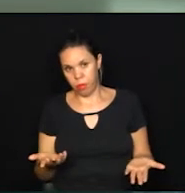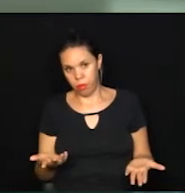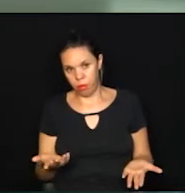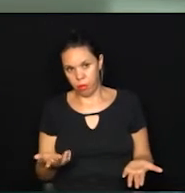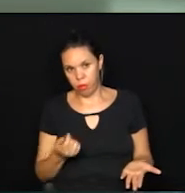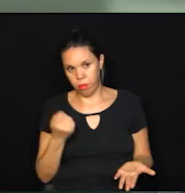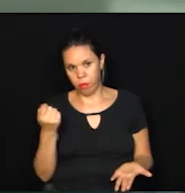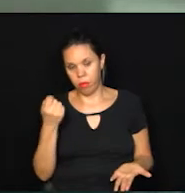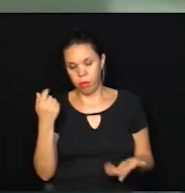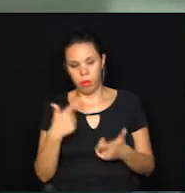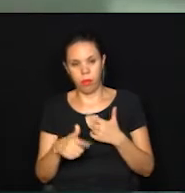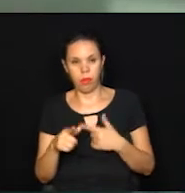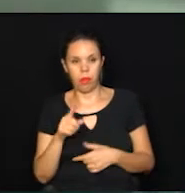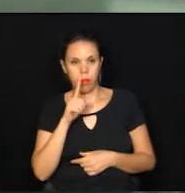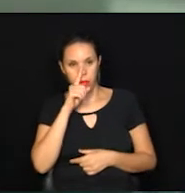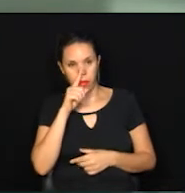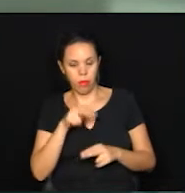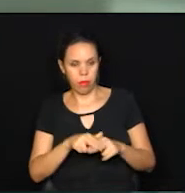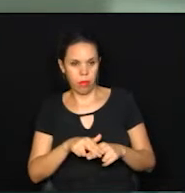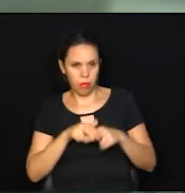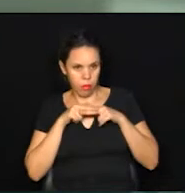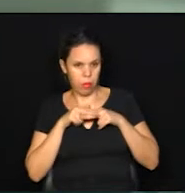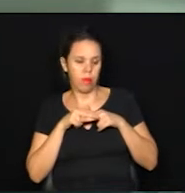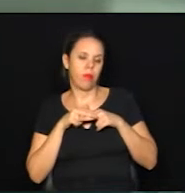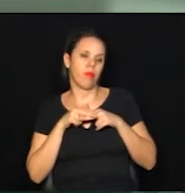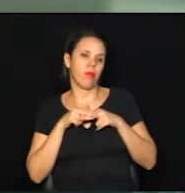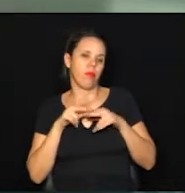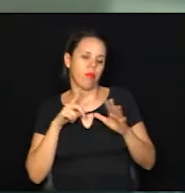muito alto por conta de manter um